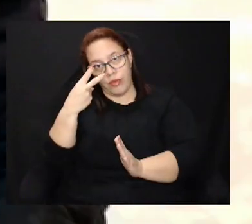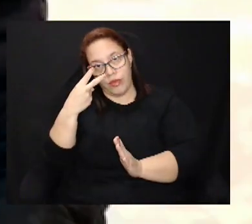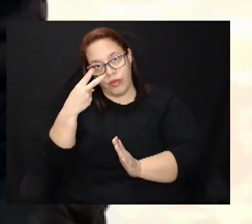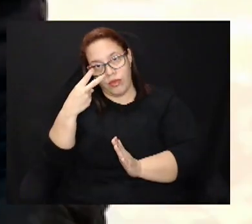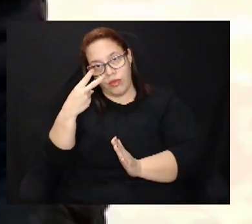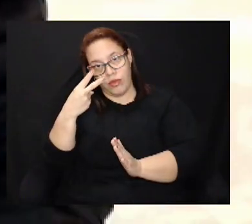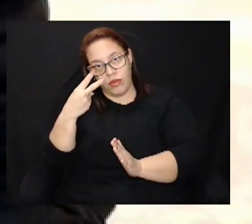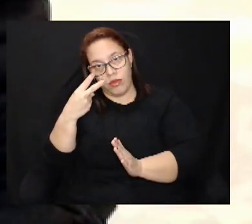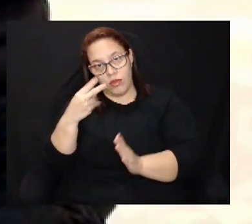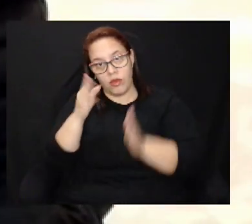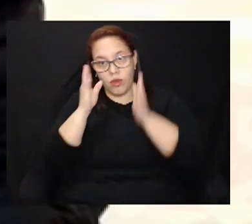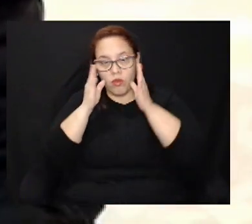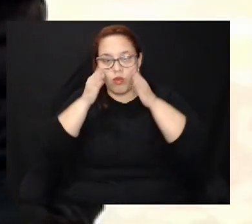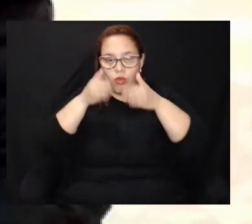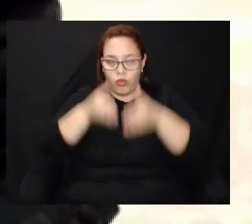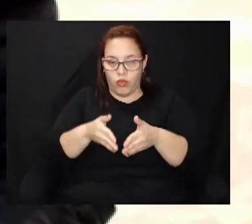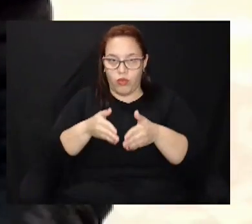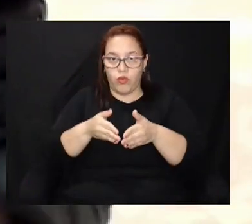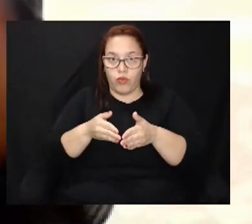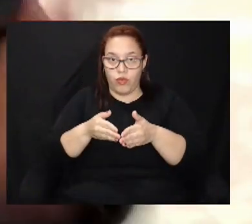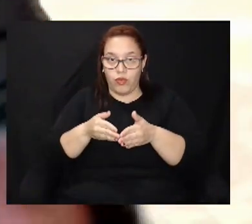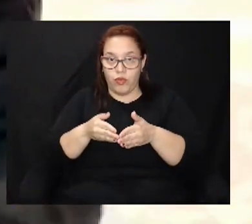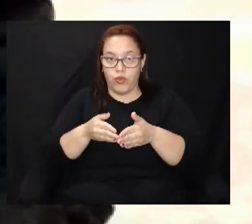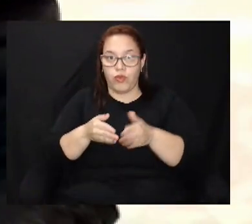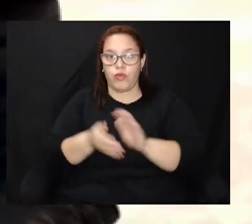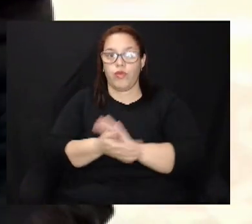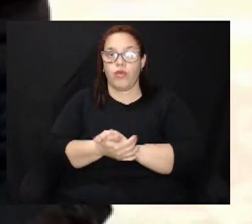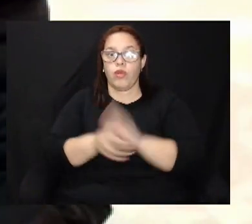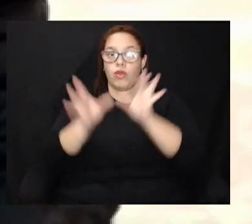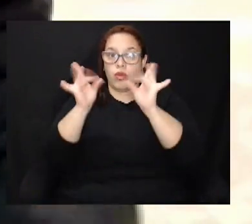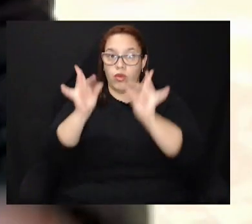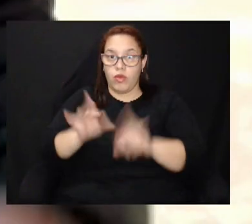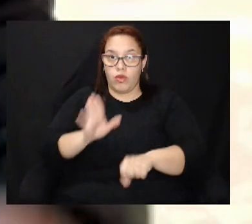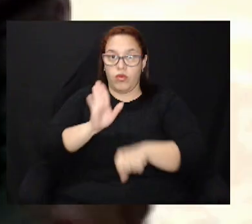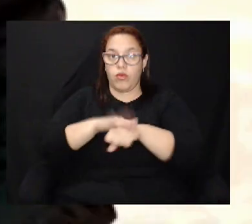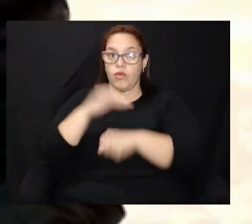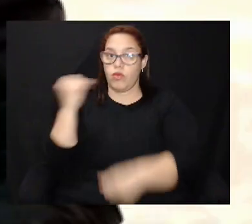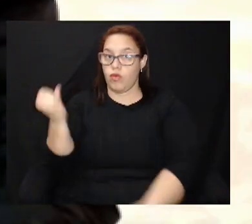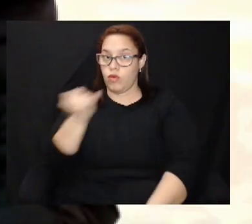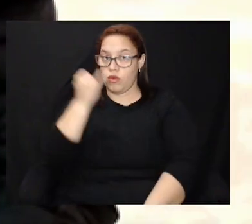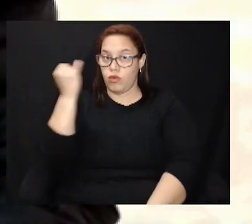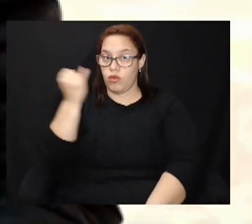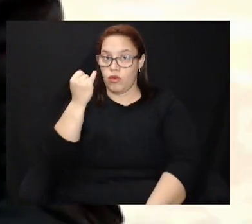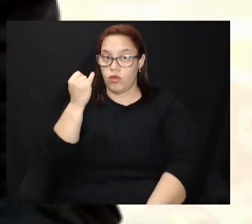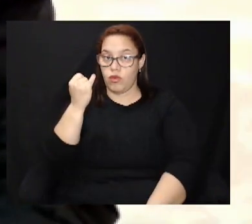direção, com um detalhe a mais relevante. Tem que